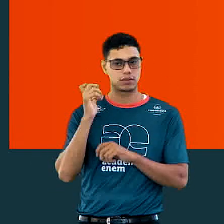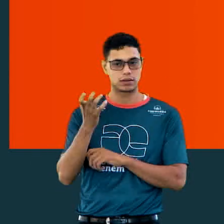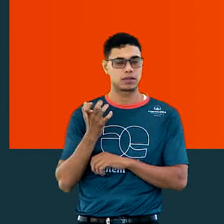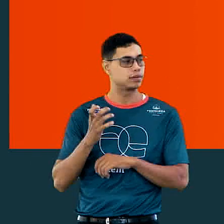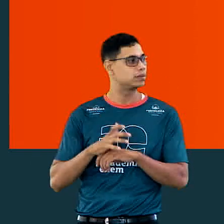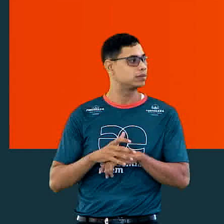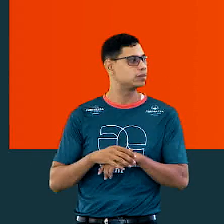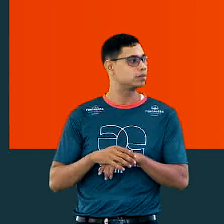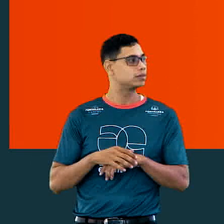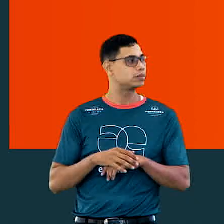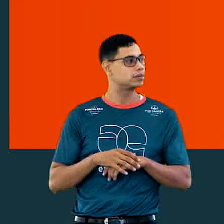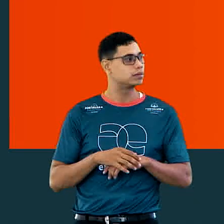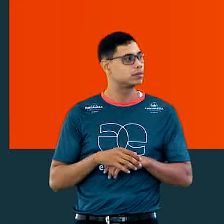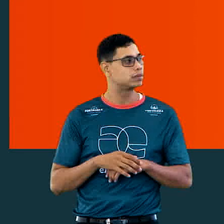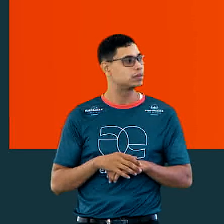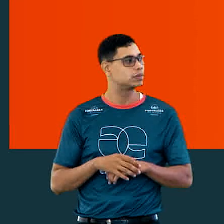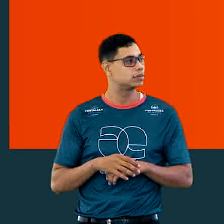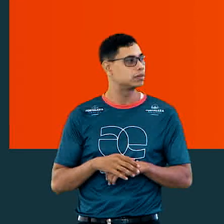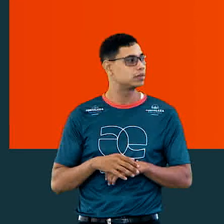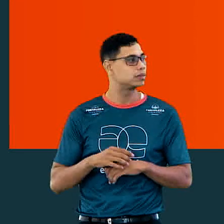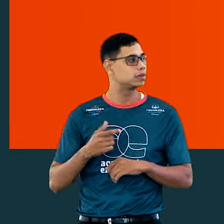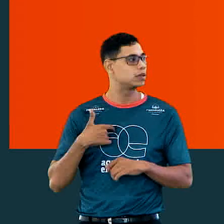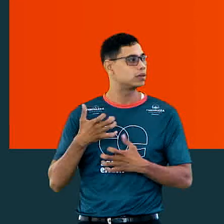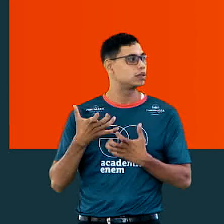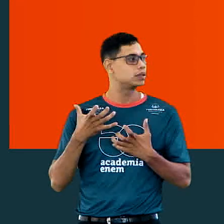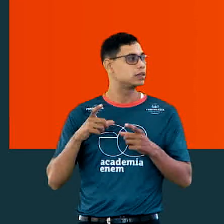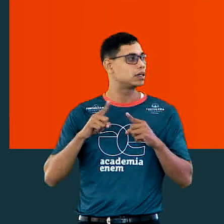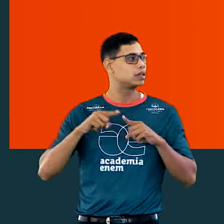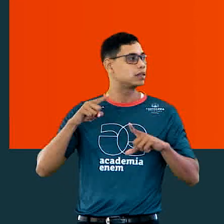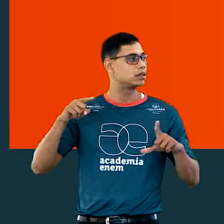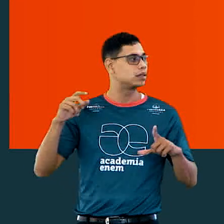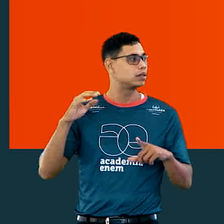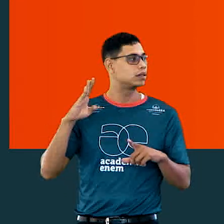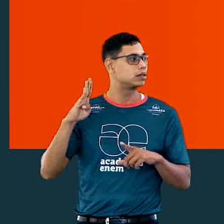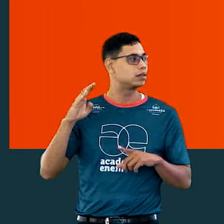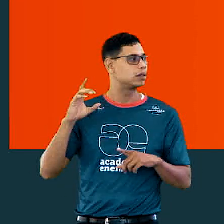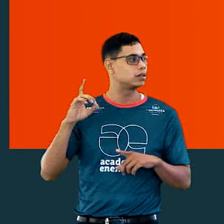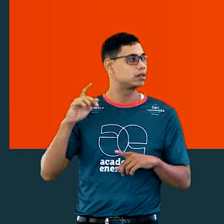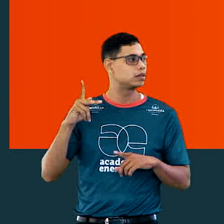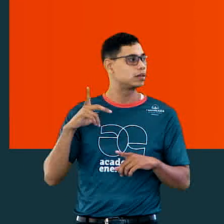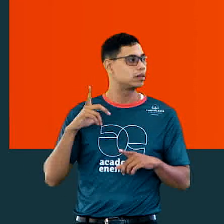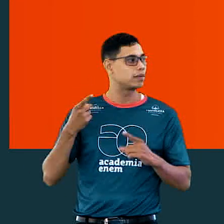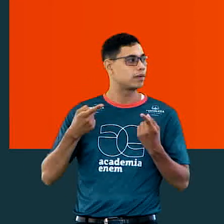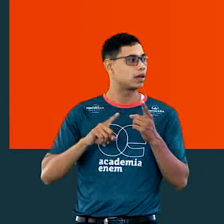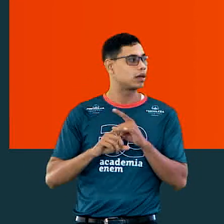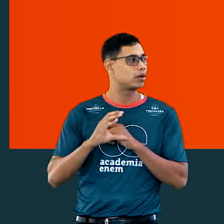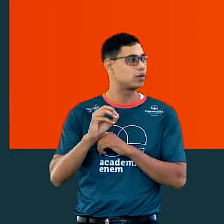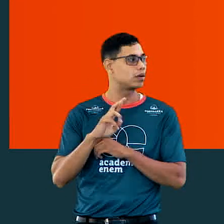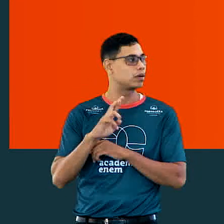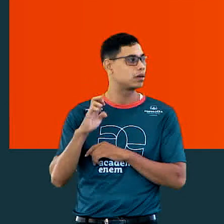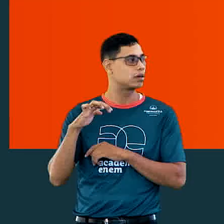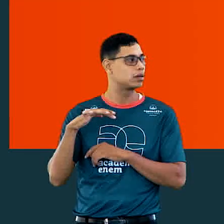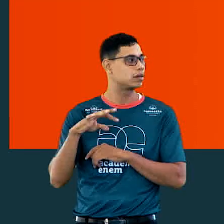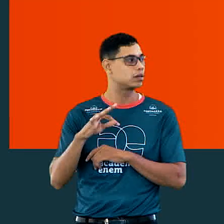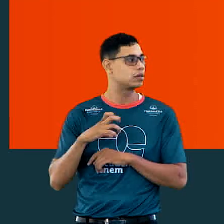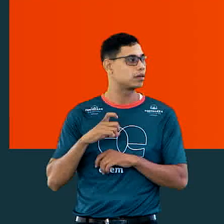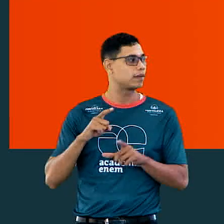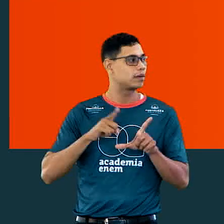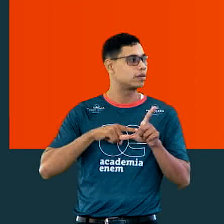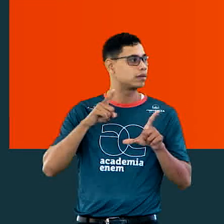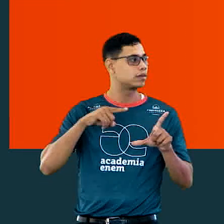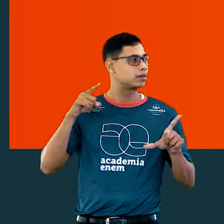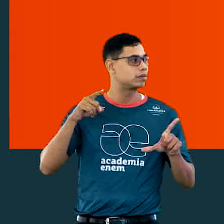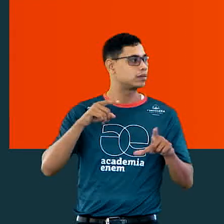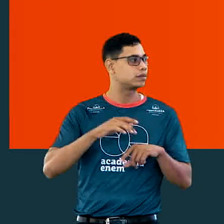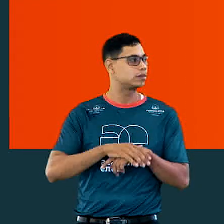Certo? Então vamos lá. Sempre que eu tiver um gráfico de DDP versus a corrente, e esse gráfico passar